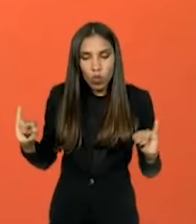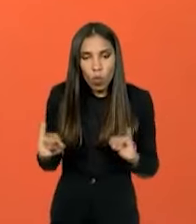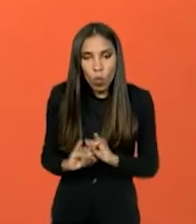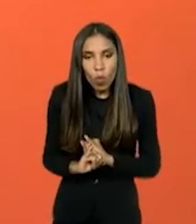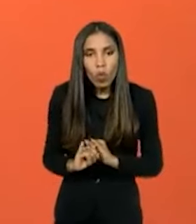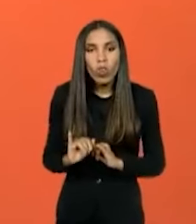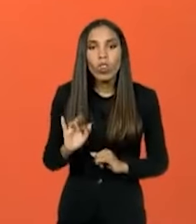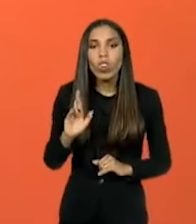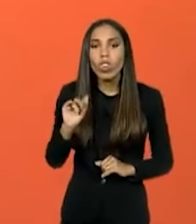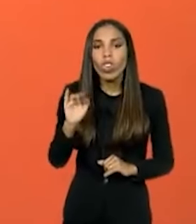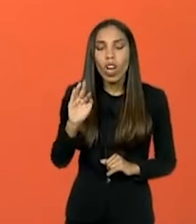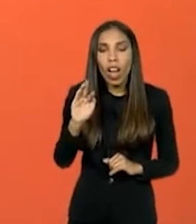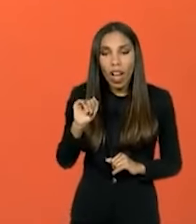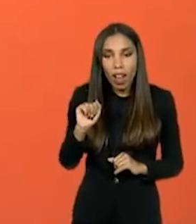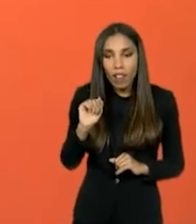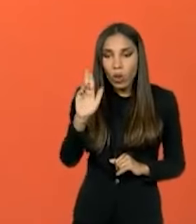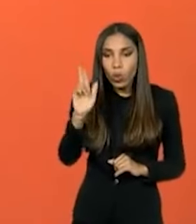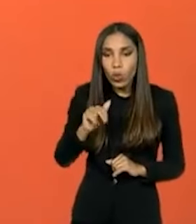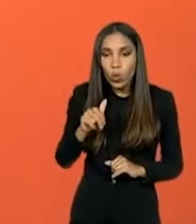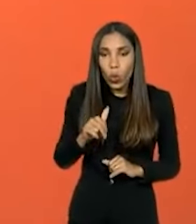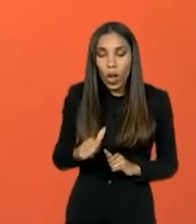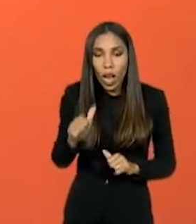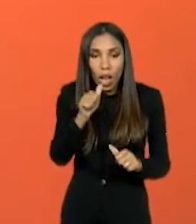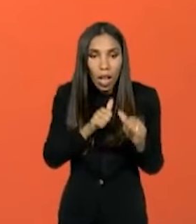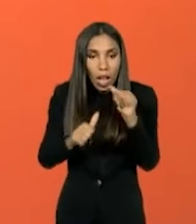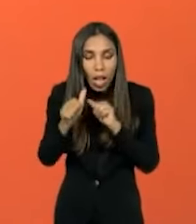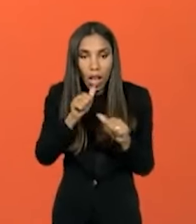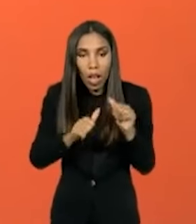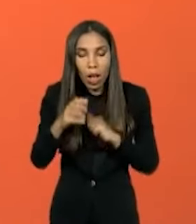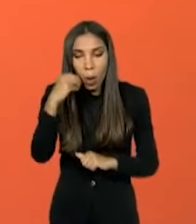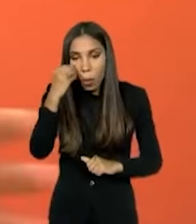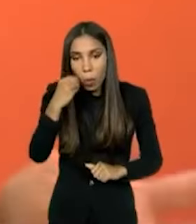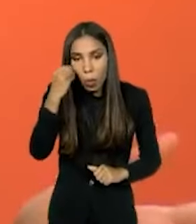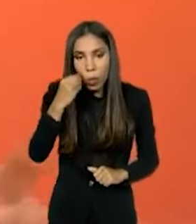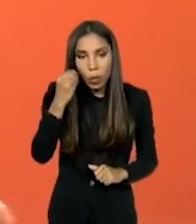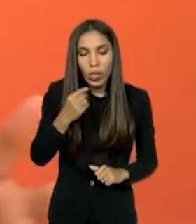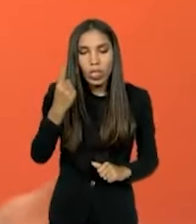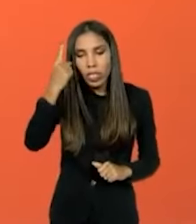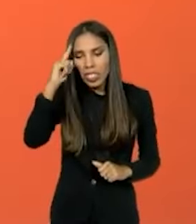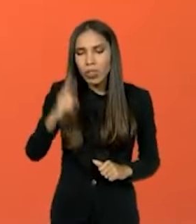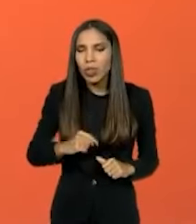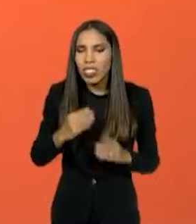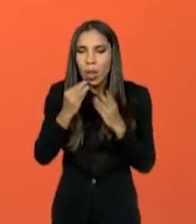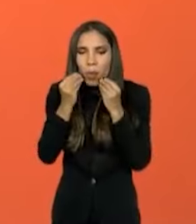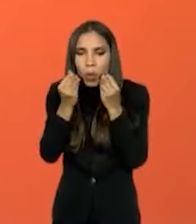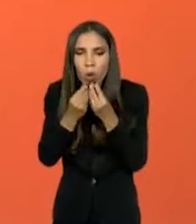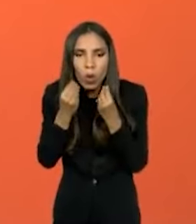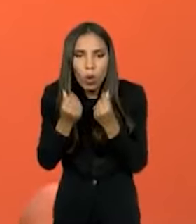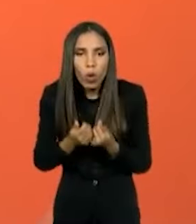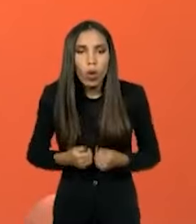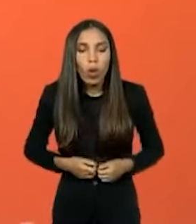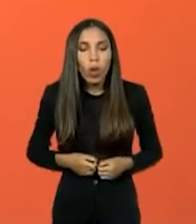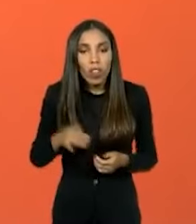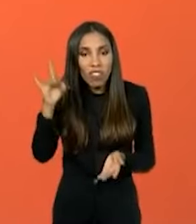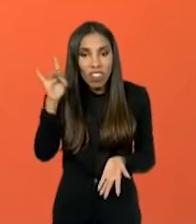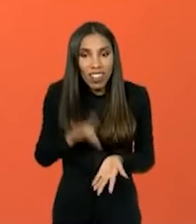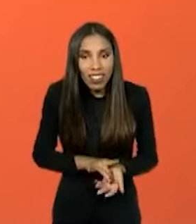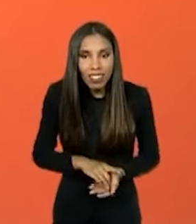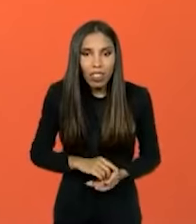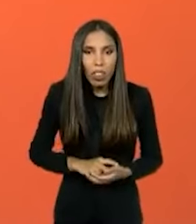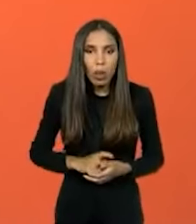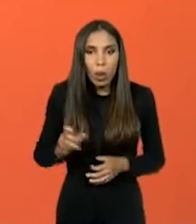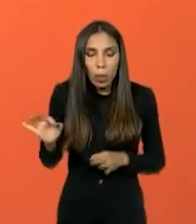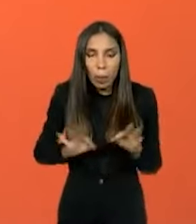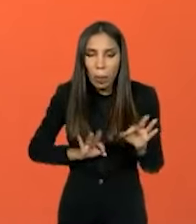porque o Rafa assim ele nunca bebeu na vida dele a Deus ele nunca provou ele não sabe gosto de nenhuma bebida a verdade que parece que ele